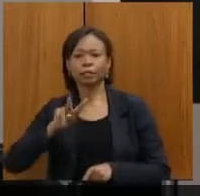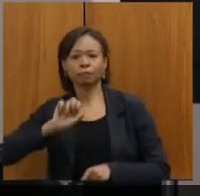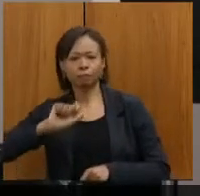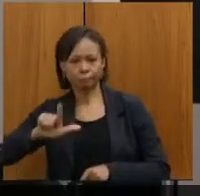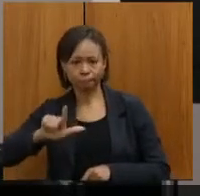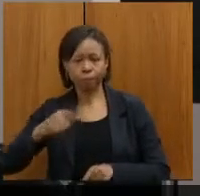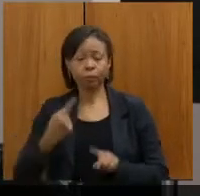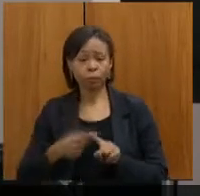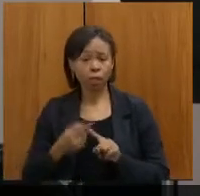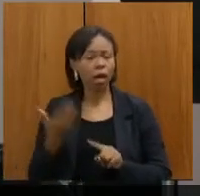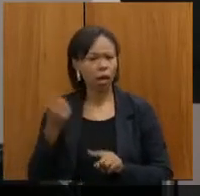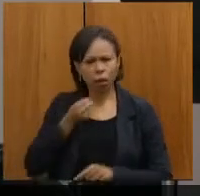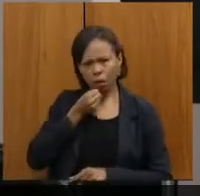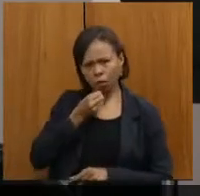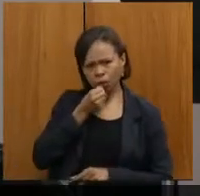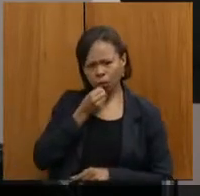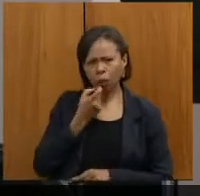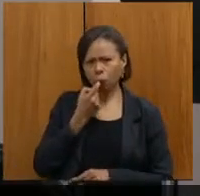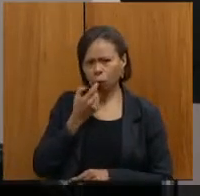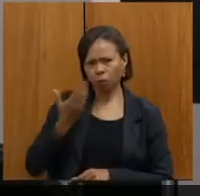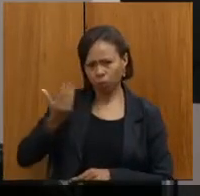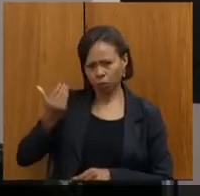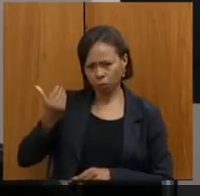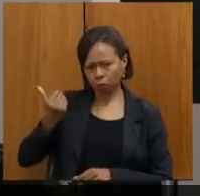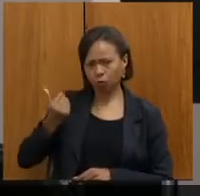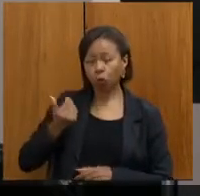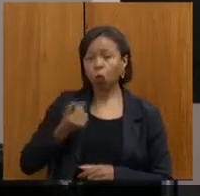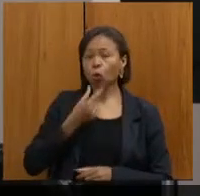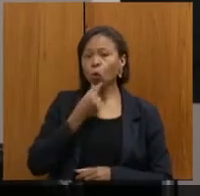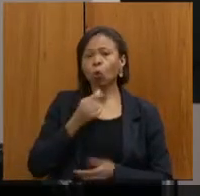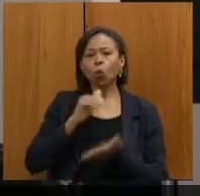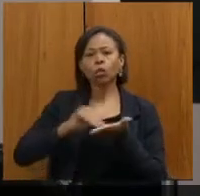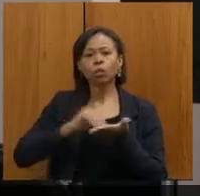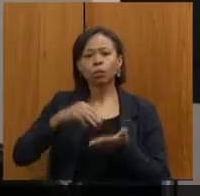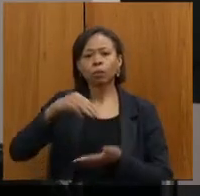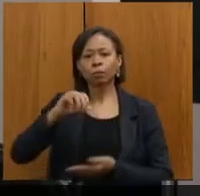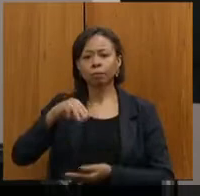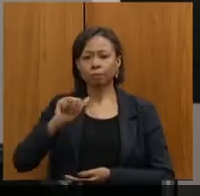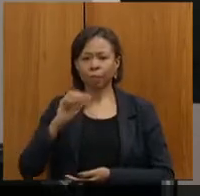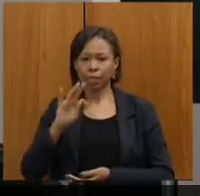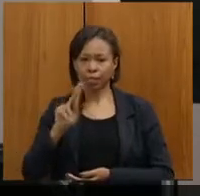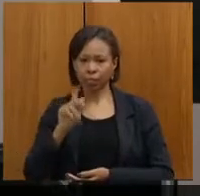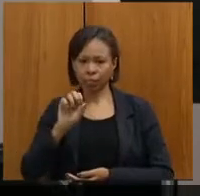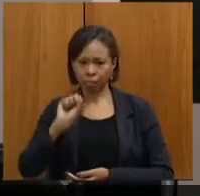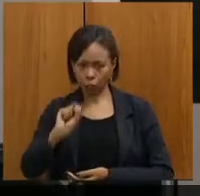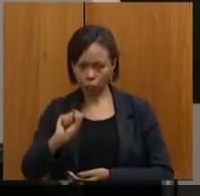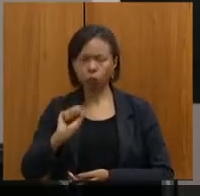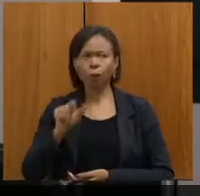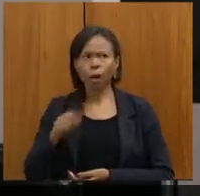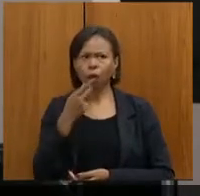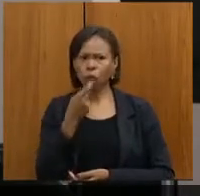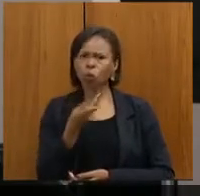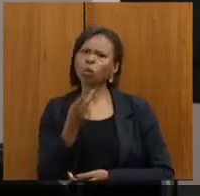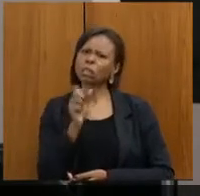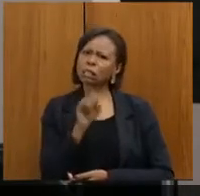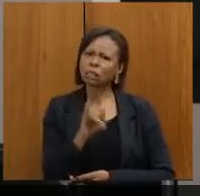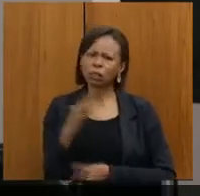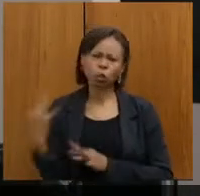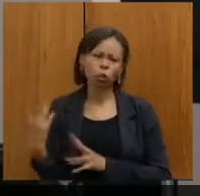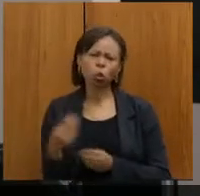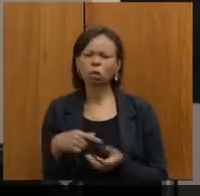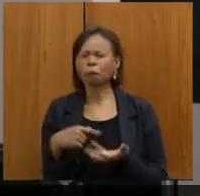porque entrevista recente é o secretário o Mateus Simões disse que se tudo correr bem